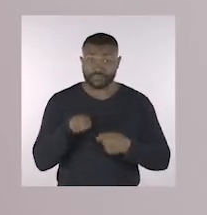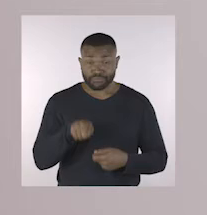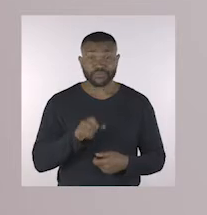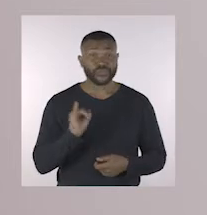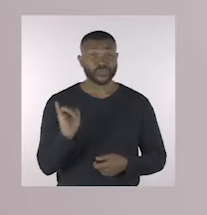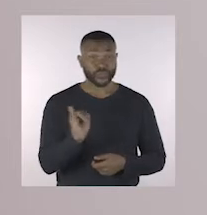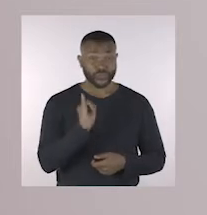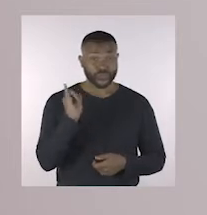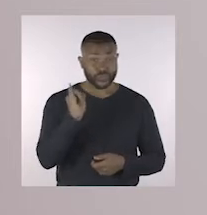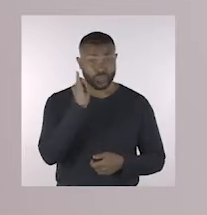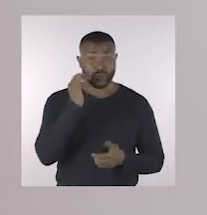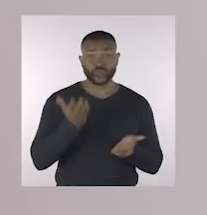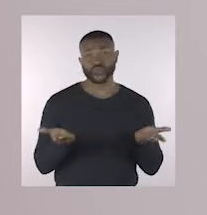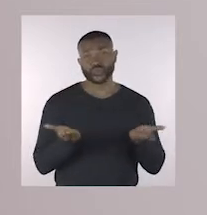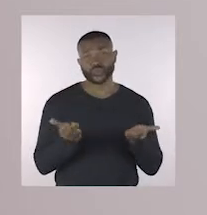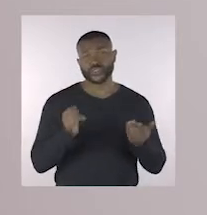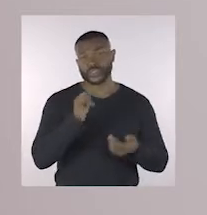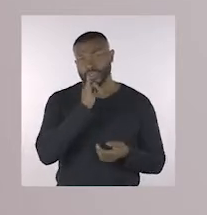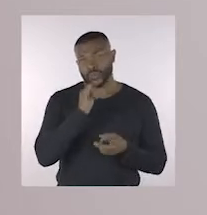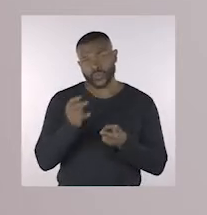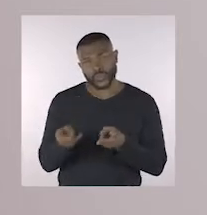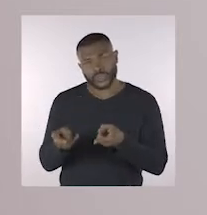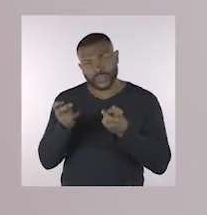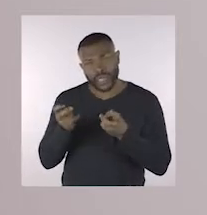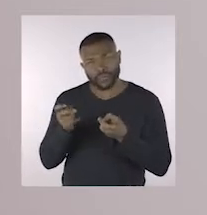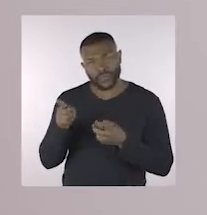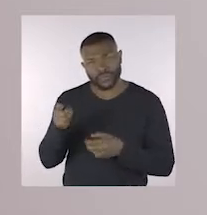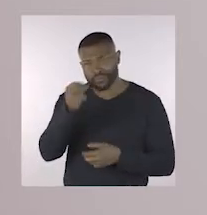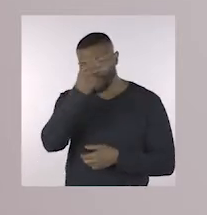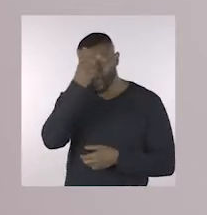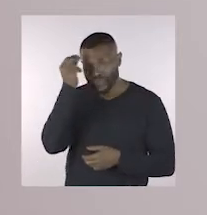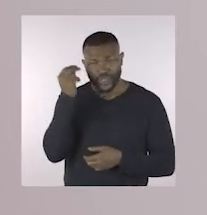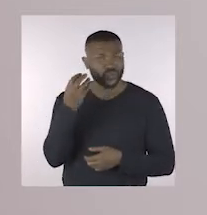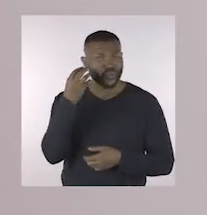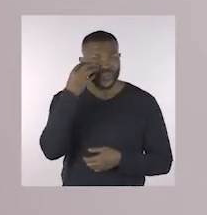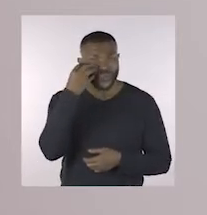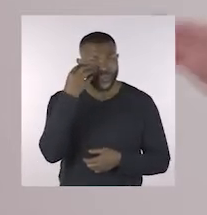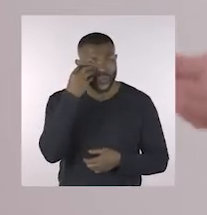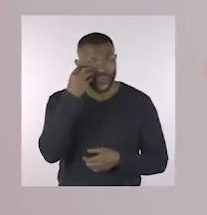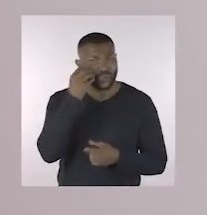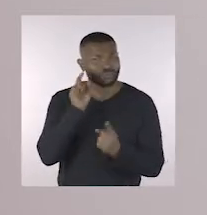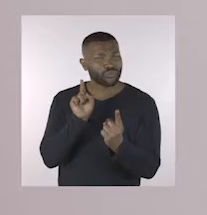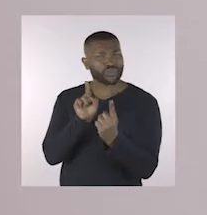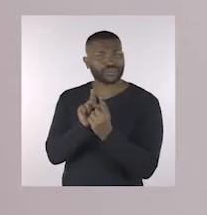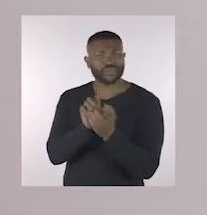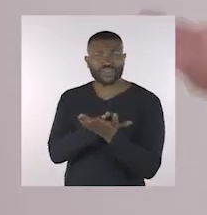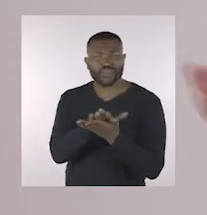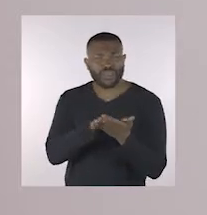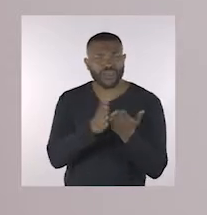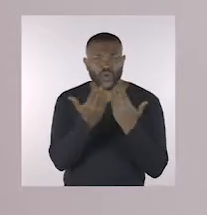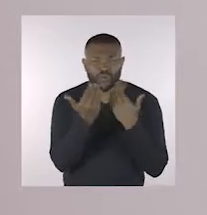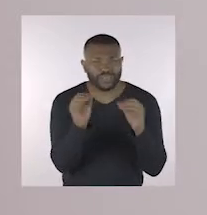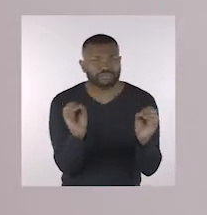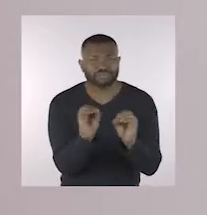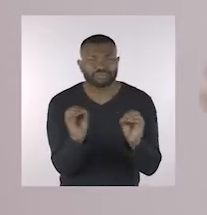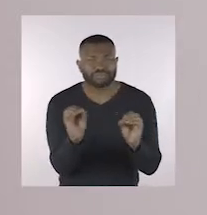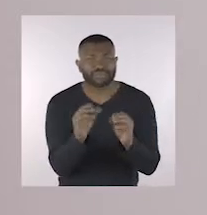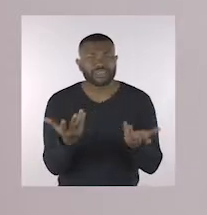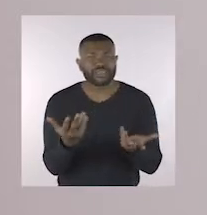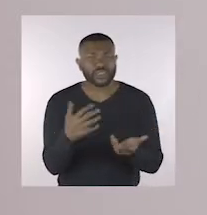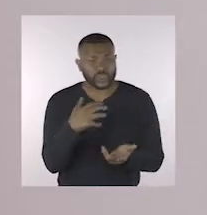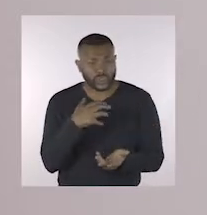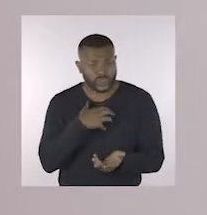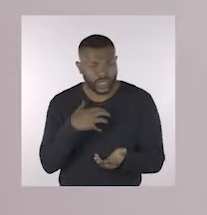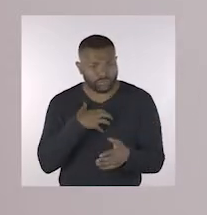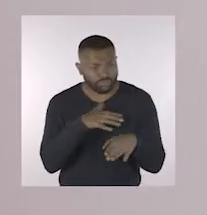que é uma coisa importante hoje a gente vê o governo aí do Bruno Covas ele não atende ninguém não fala com ninguém não